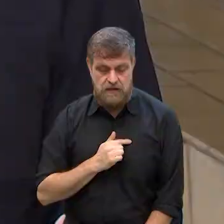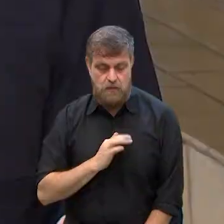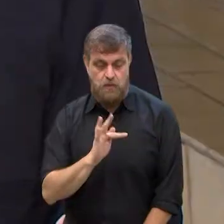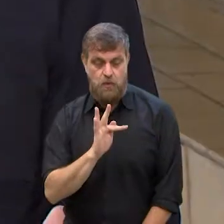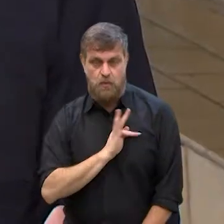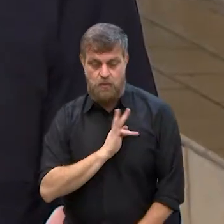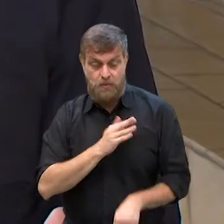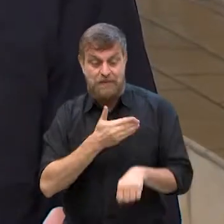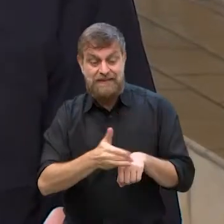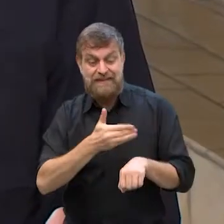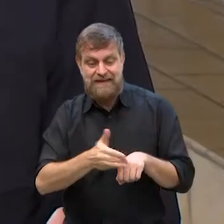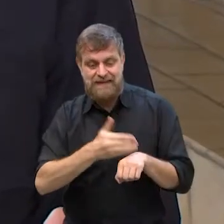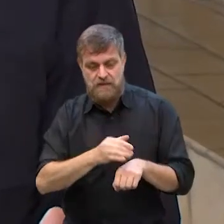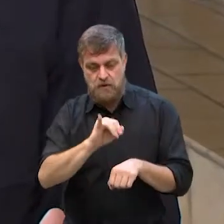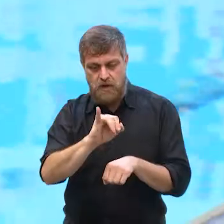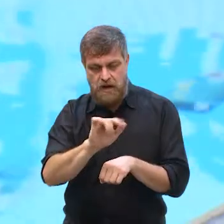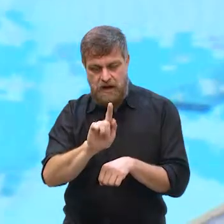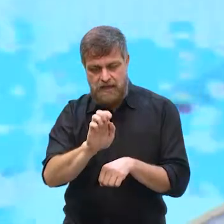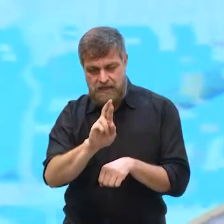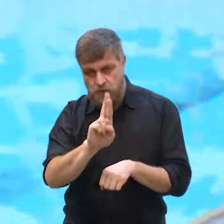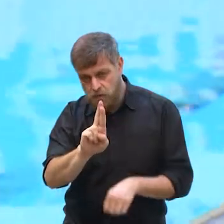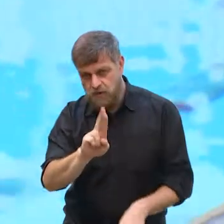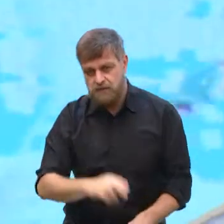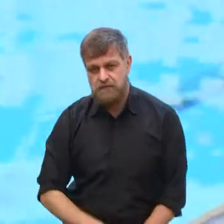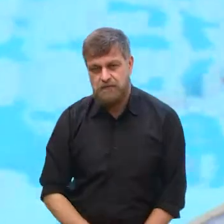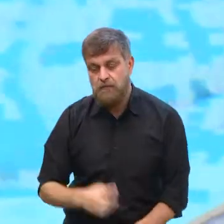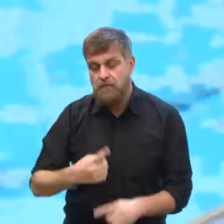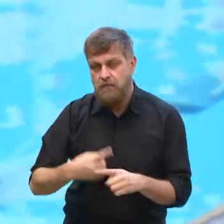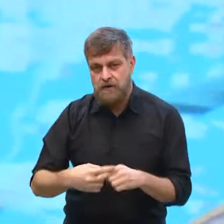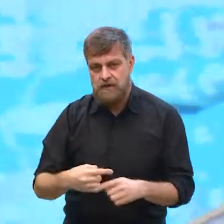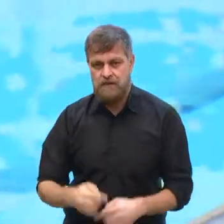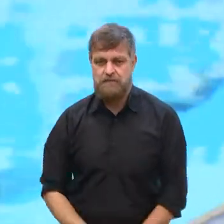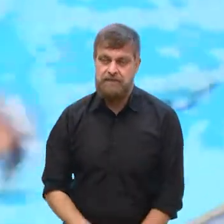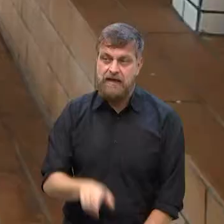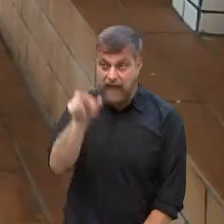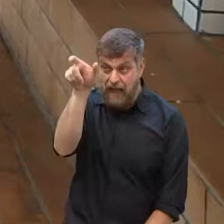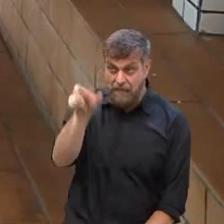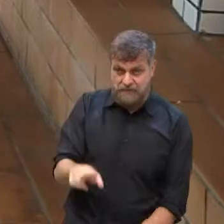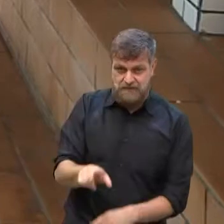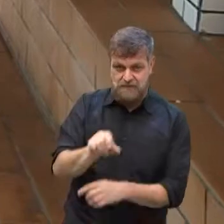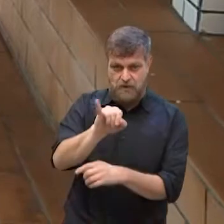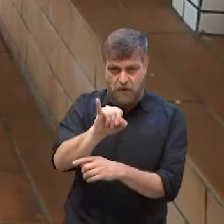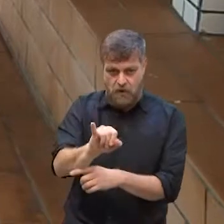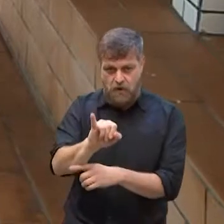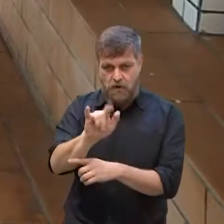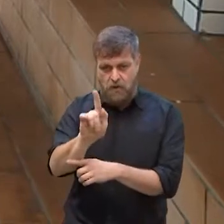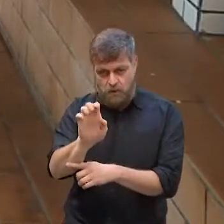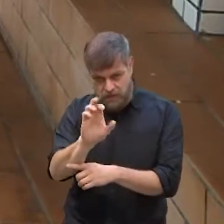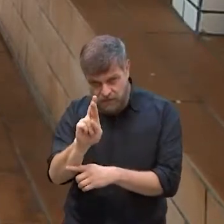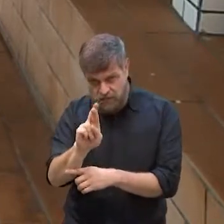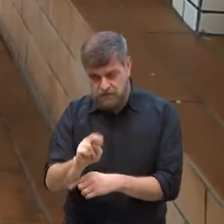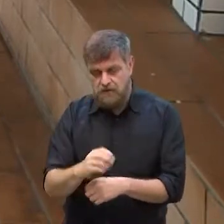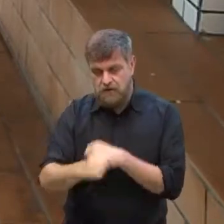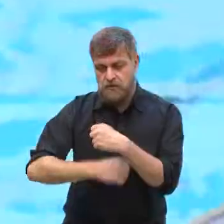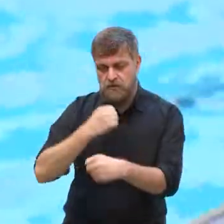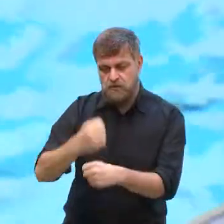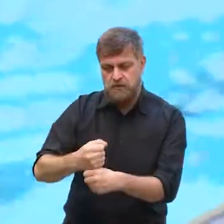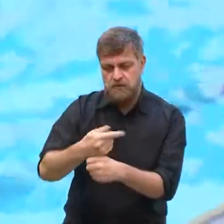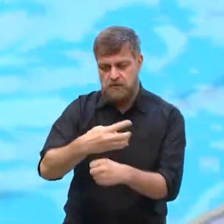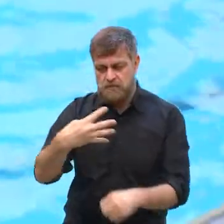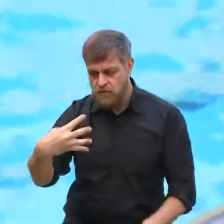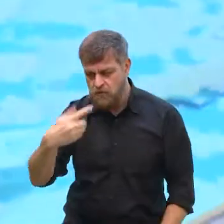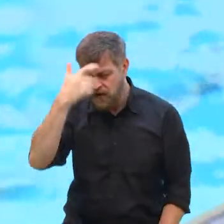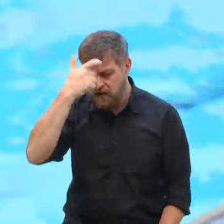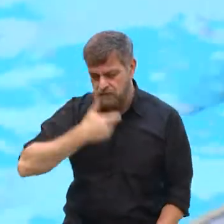treinador, Igor Russi. Por que essa mudança? Bom, o Igor a gente falou aqui de 2004, quando eu assisti o Clodoaldo, começo